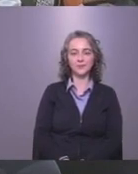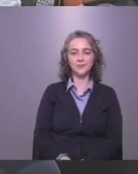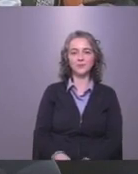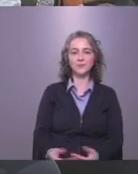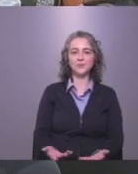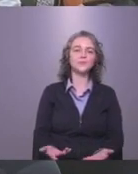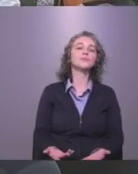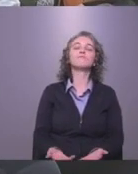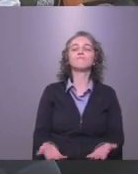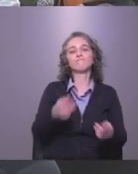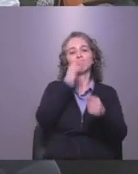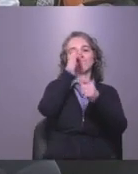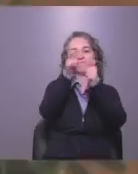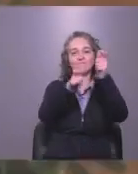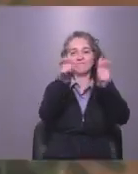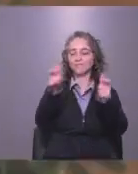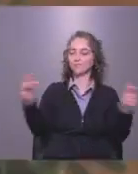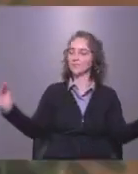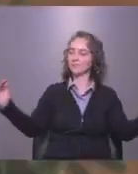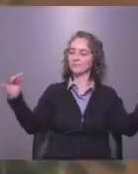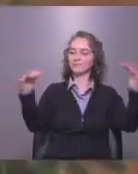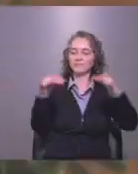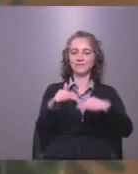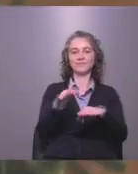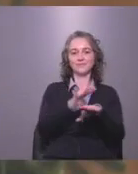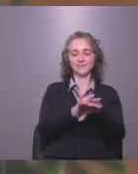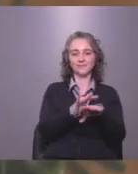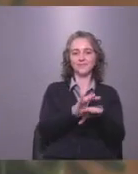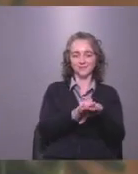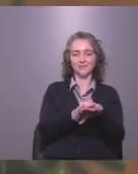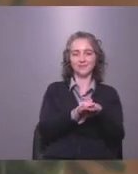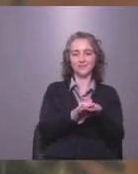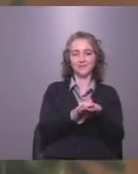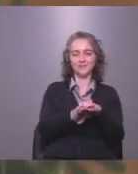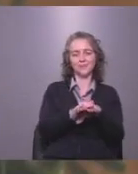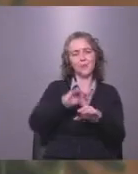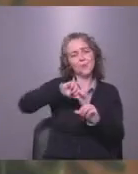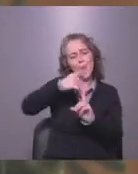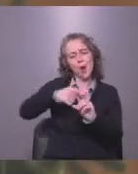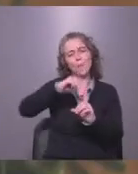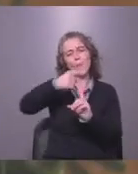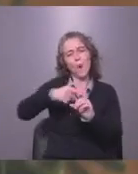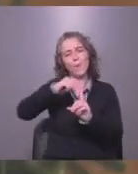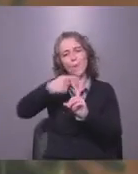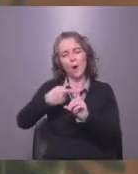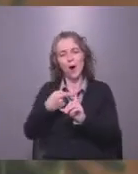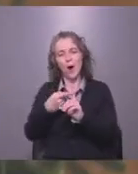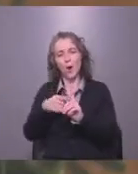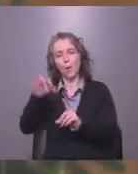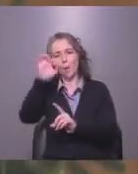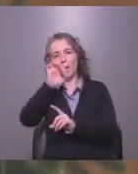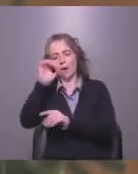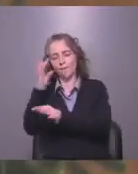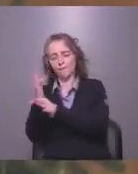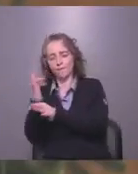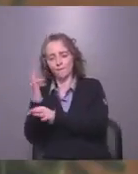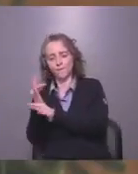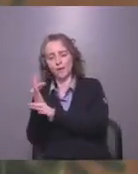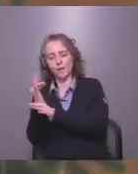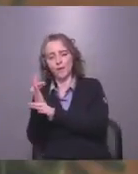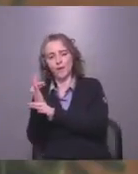Caros peregrinos, em cada ano, na oitava festiva do Natal, nós somos convidados a